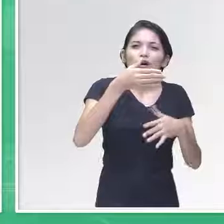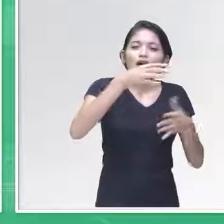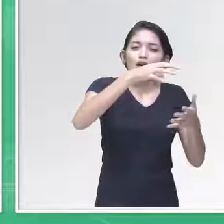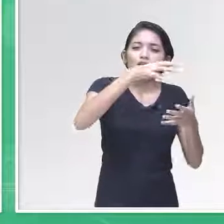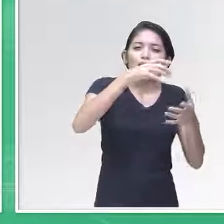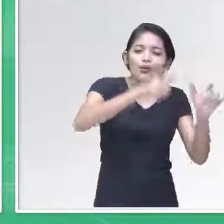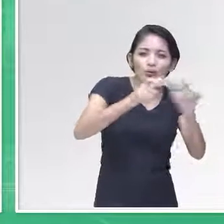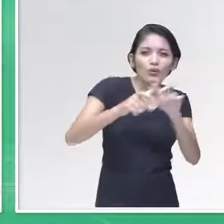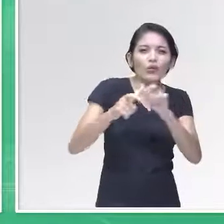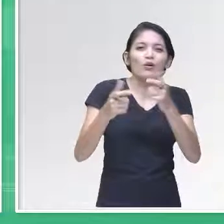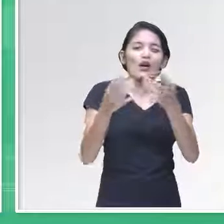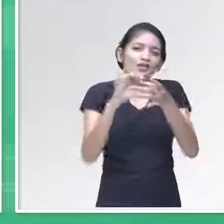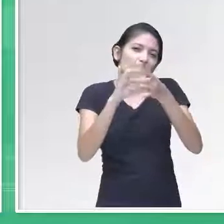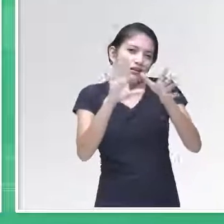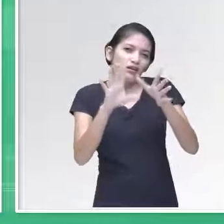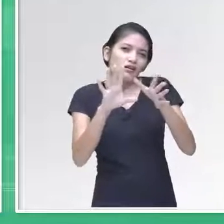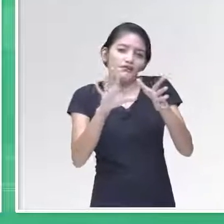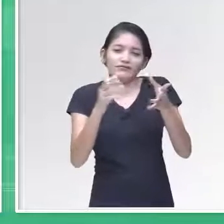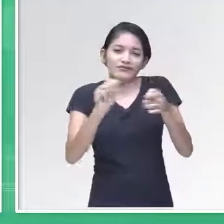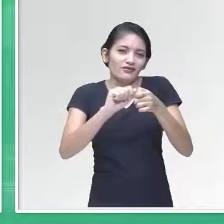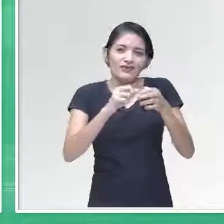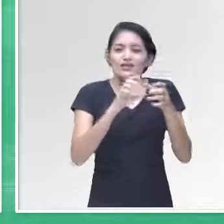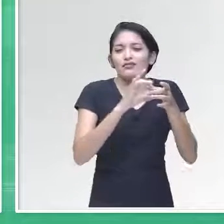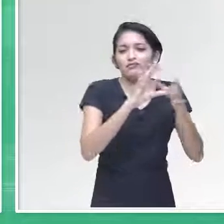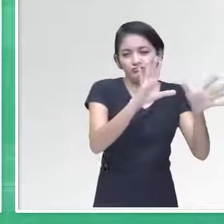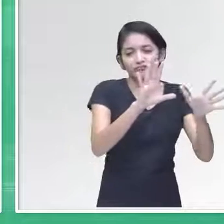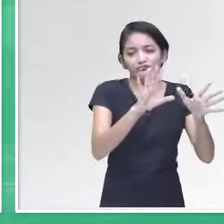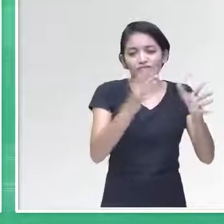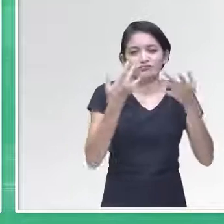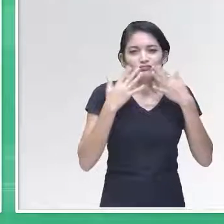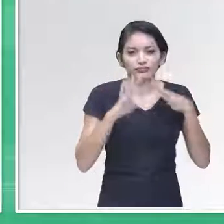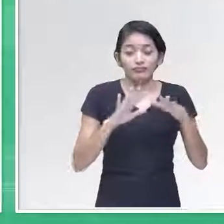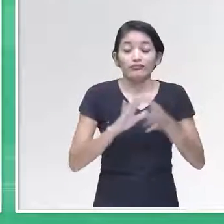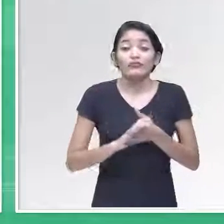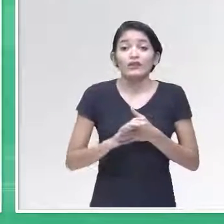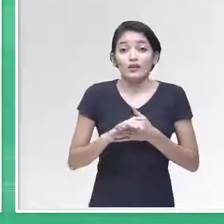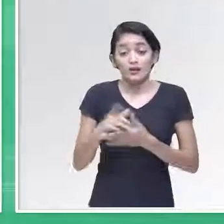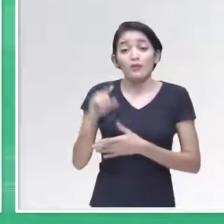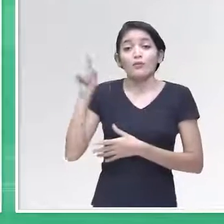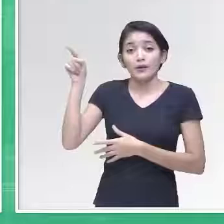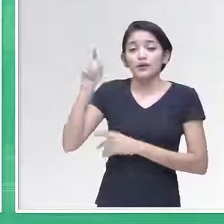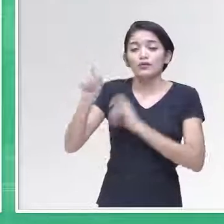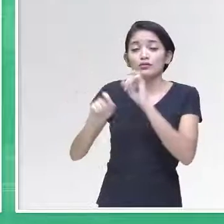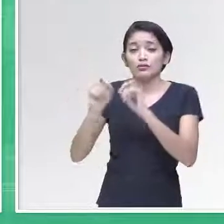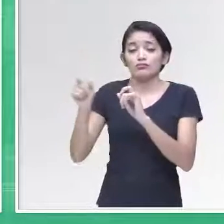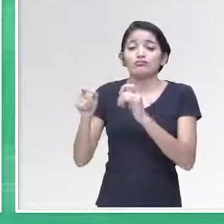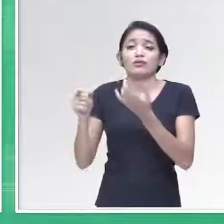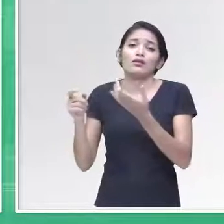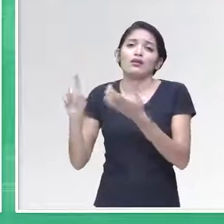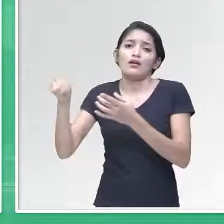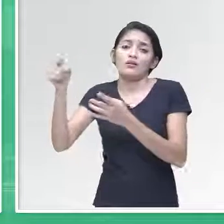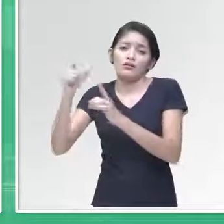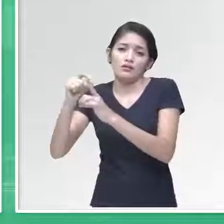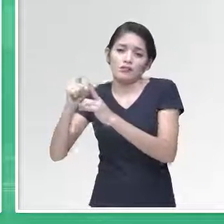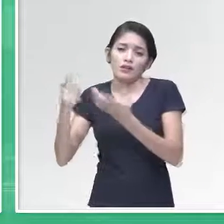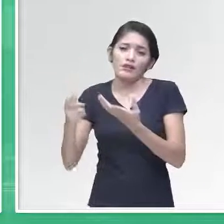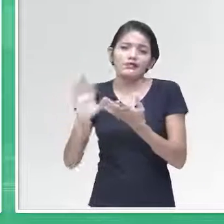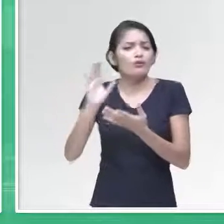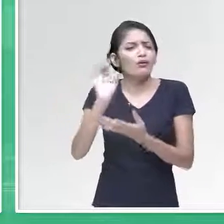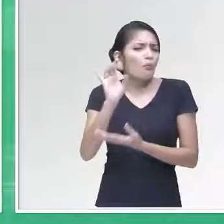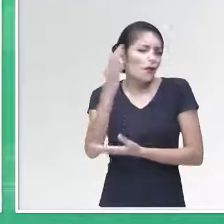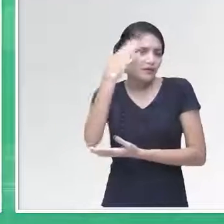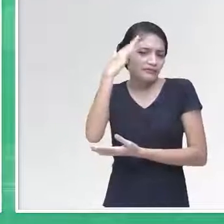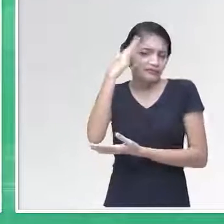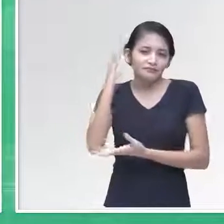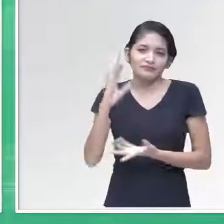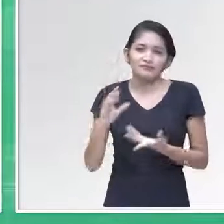Fazer algo fora, ao ar livre. Para eles, o outdoor é o billboard, tá? Então, só para enriquecer um pouquinho